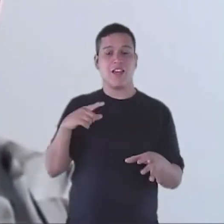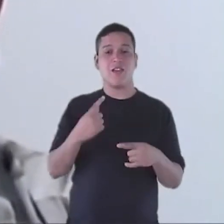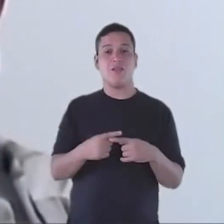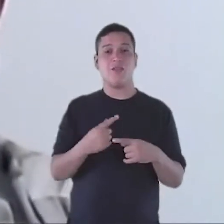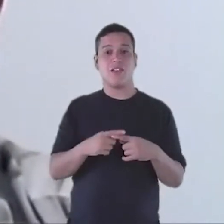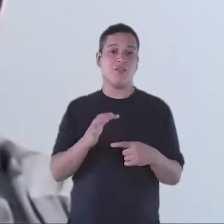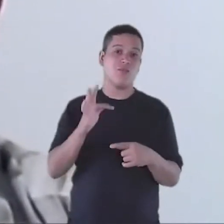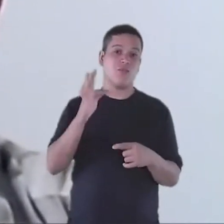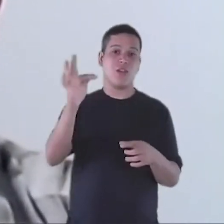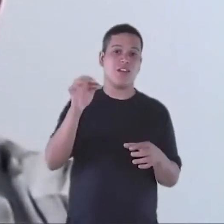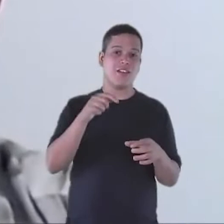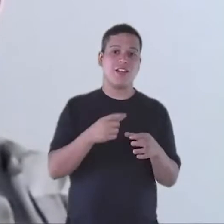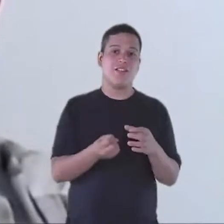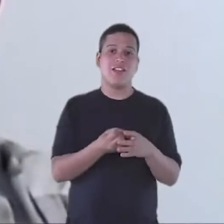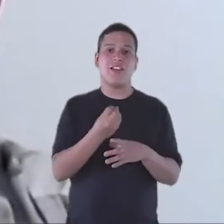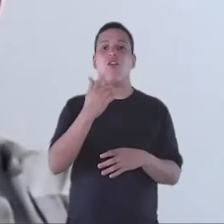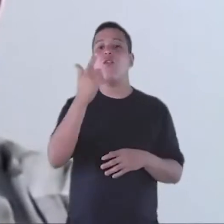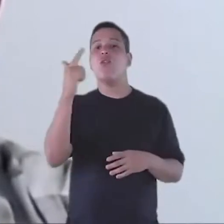novos feijões.